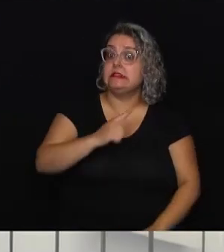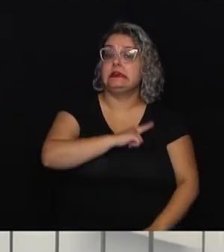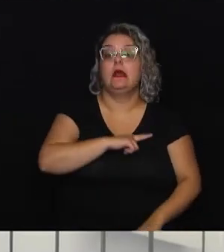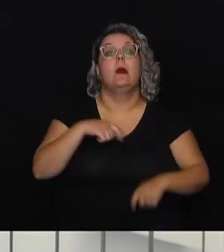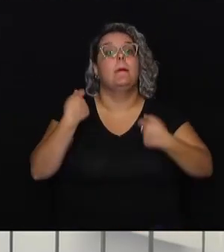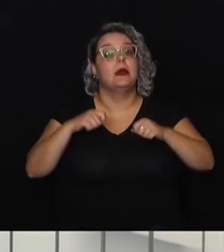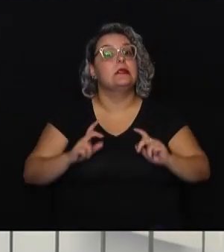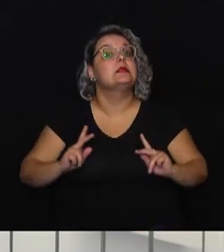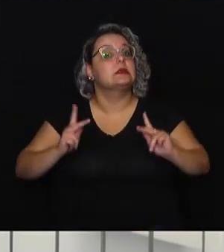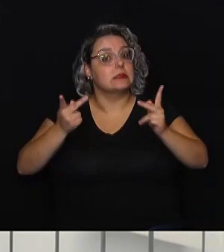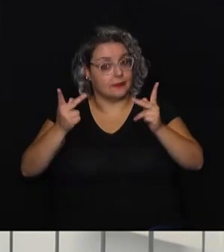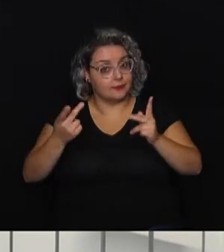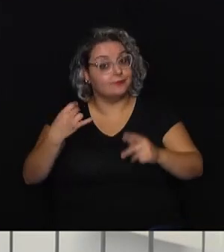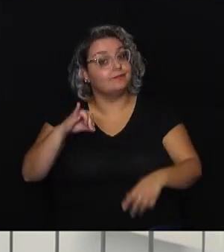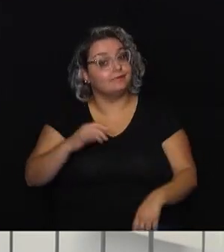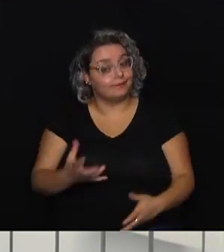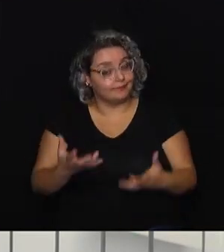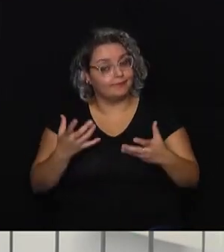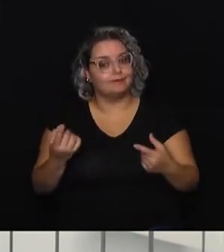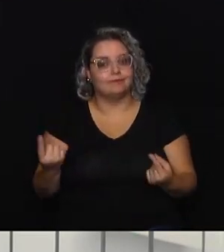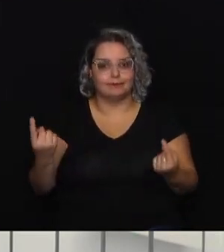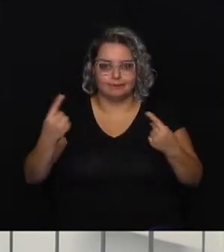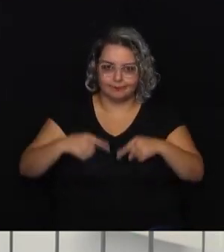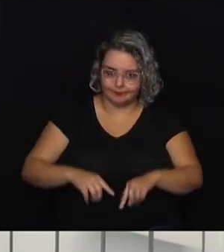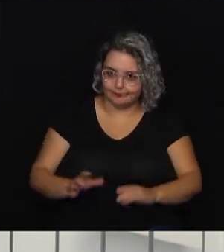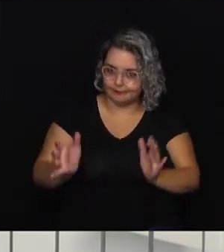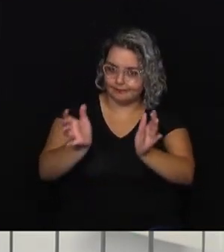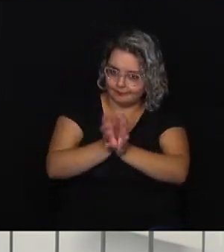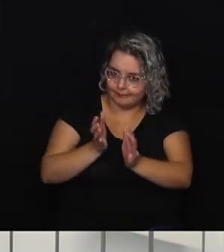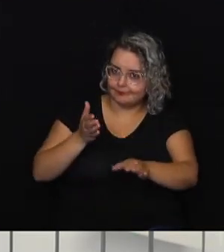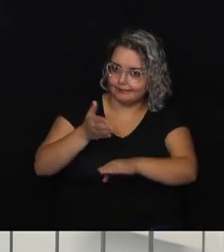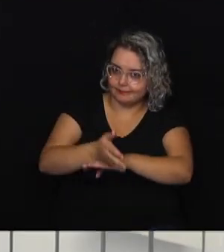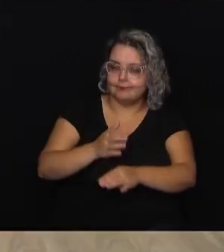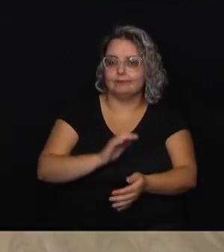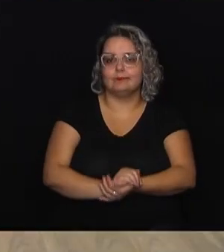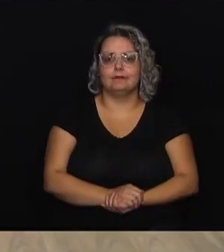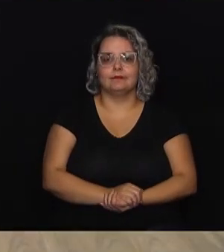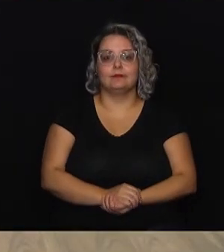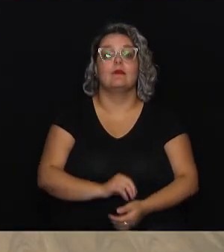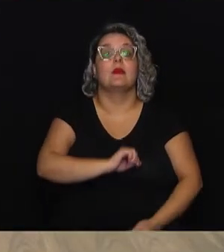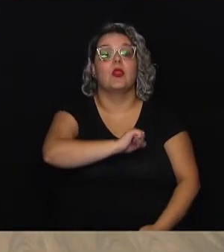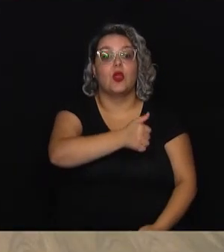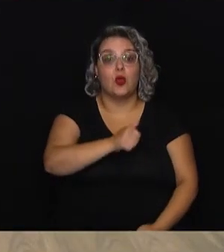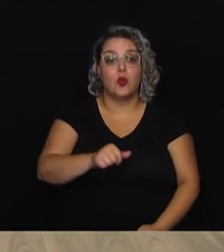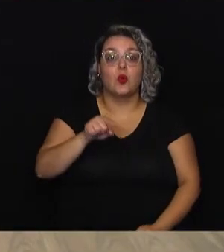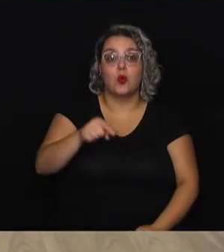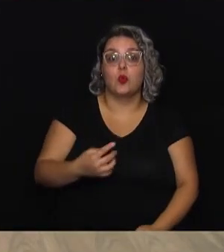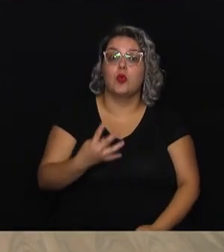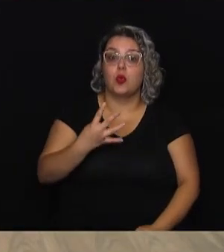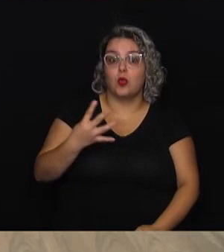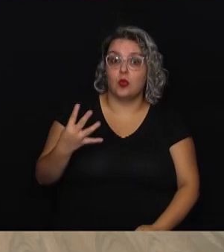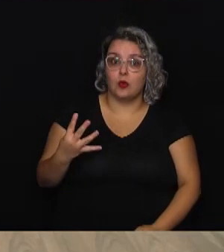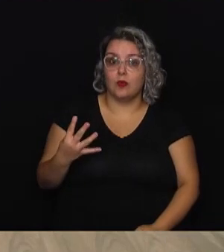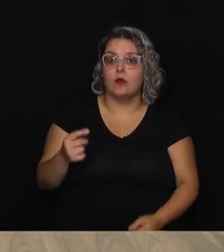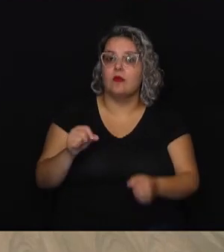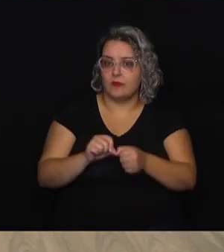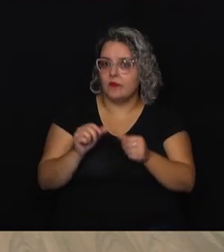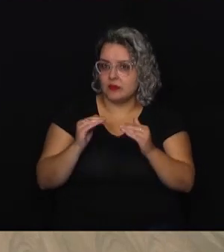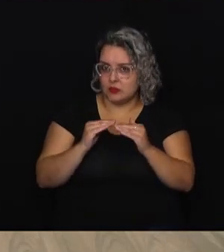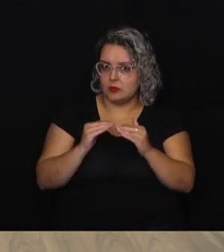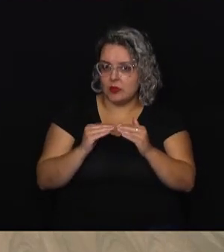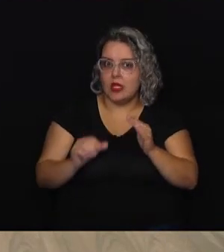da vitória se quiser brigar pela classificação. 11 horas mais 44 minutos, vamos fazer o